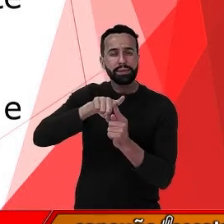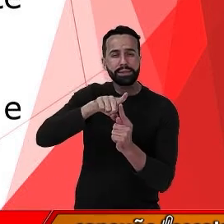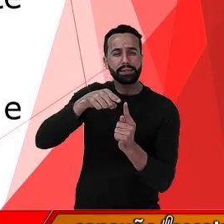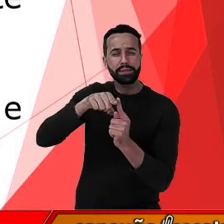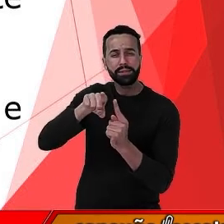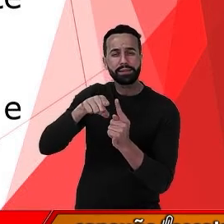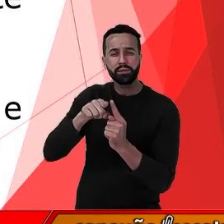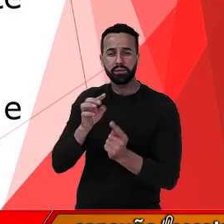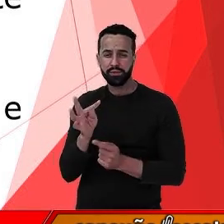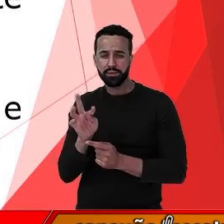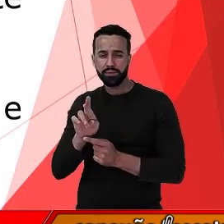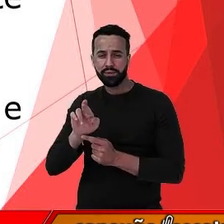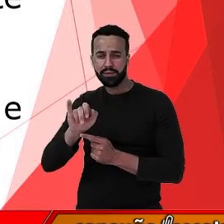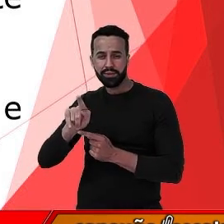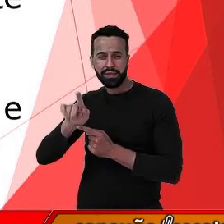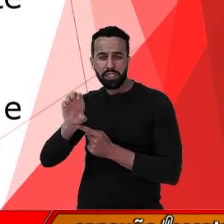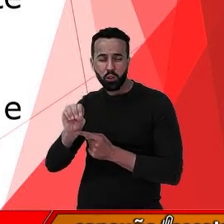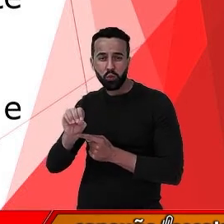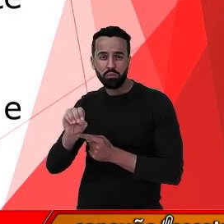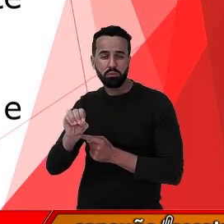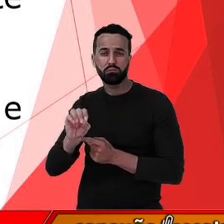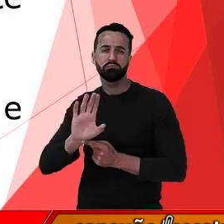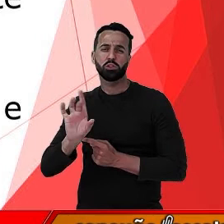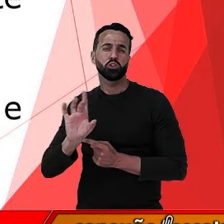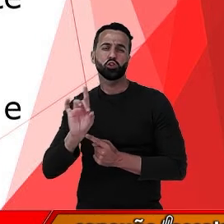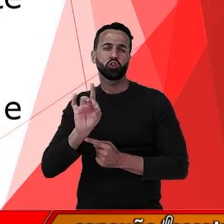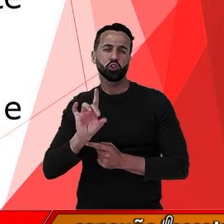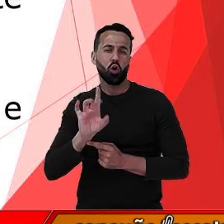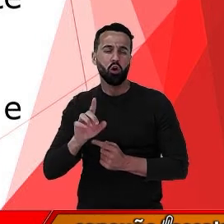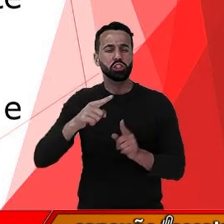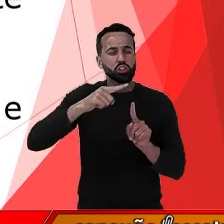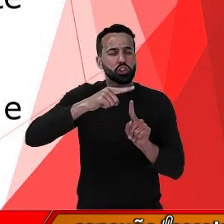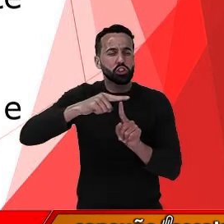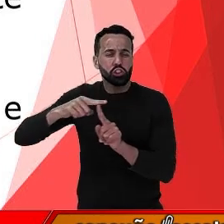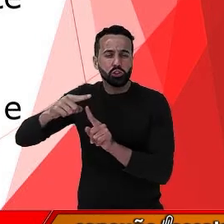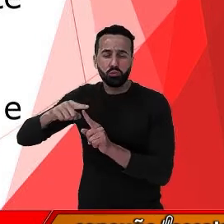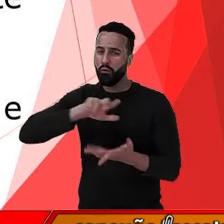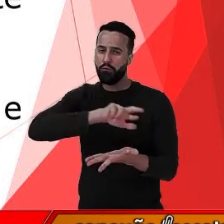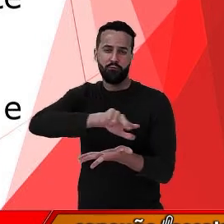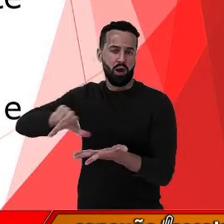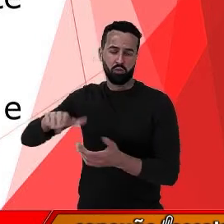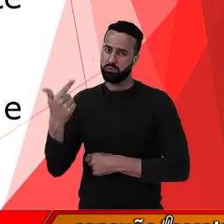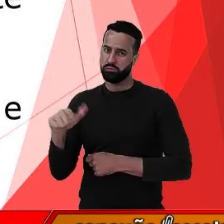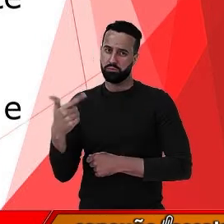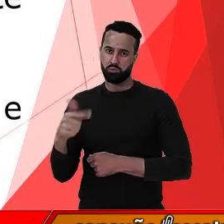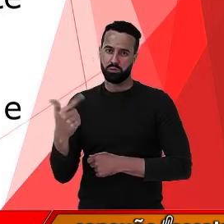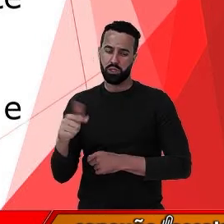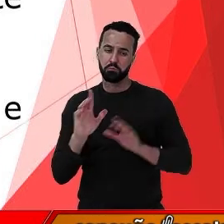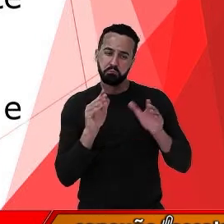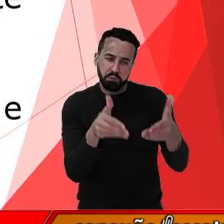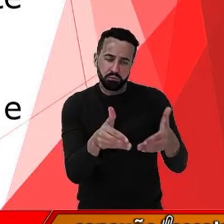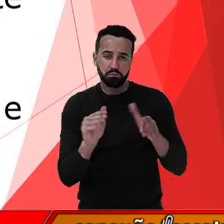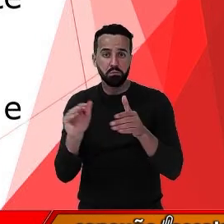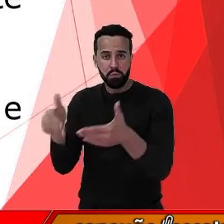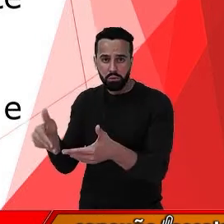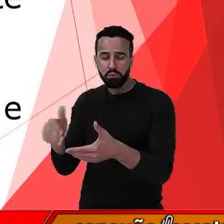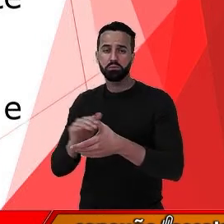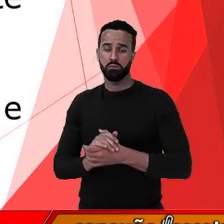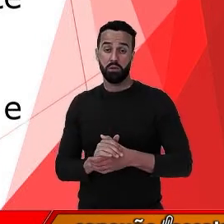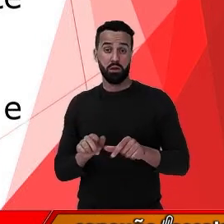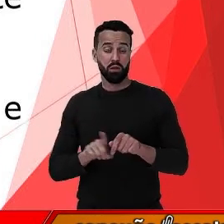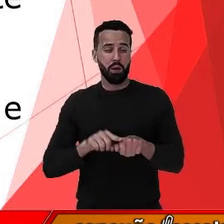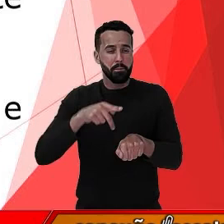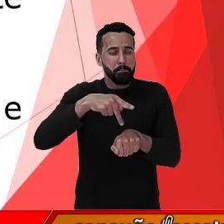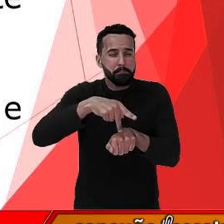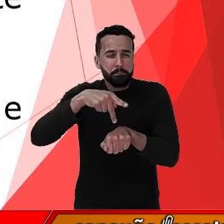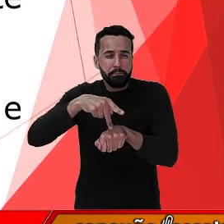uma diversidade no plantio. Além disso, lá na África, rola a extração do minério com pouco